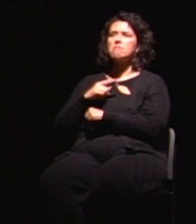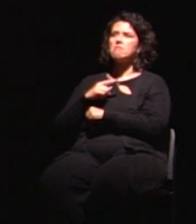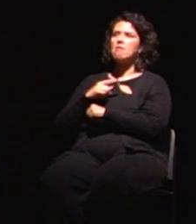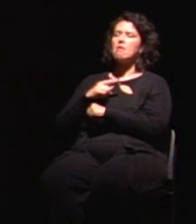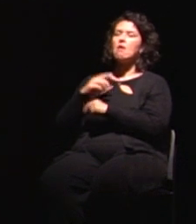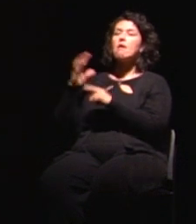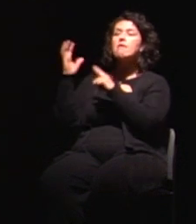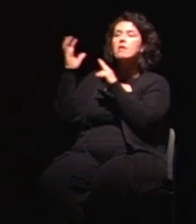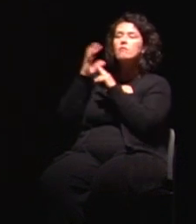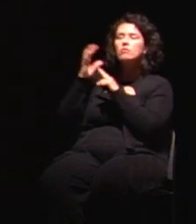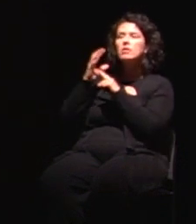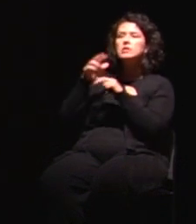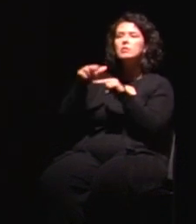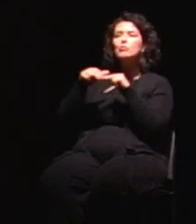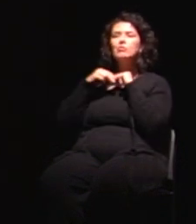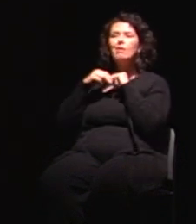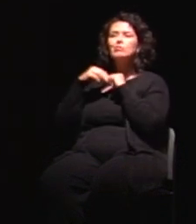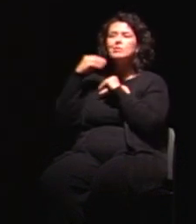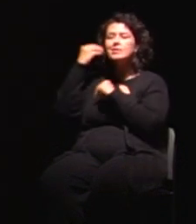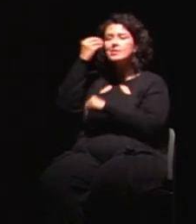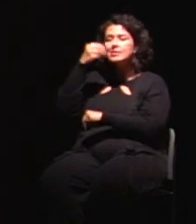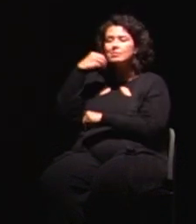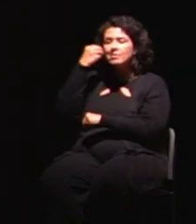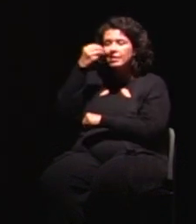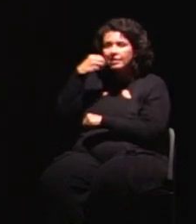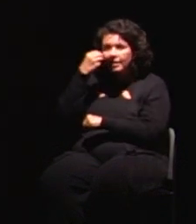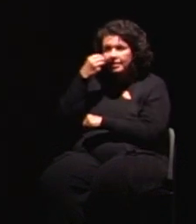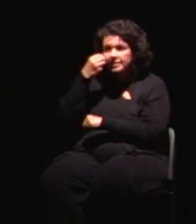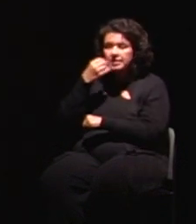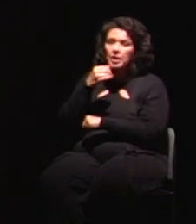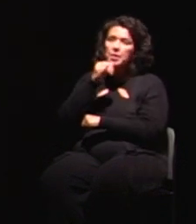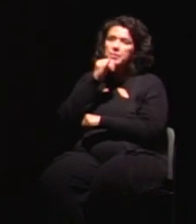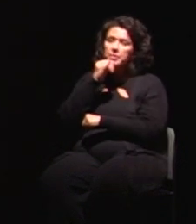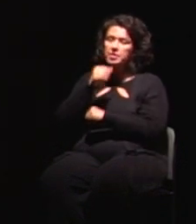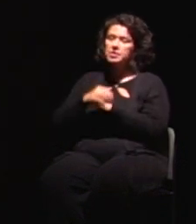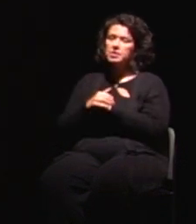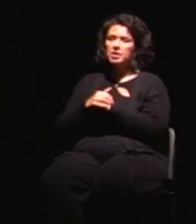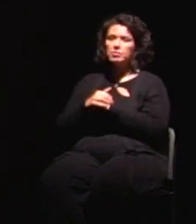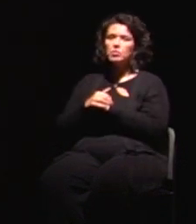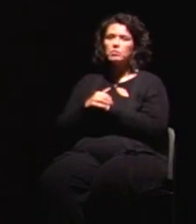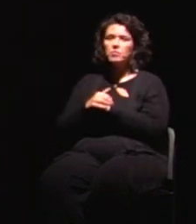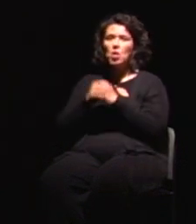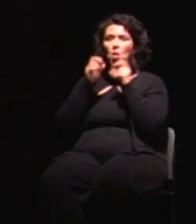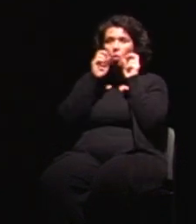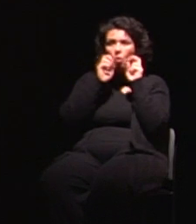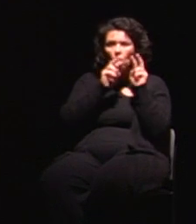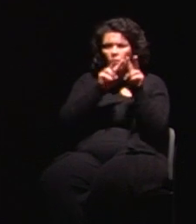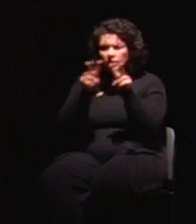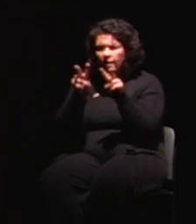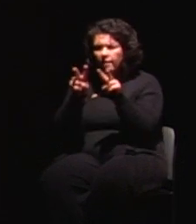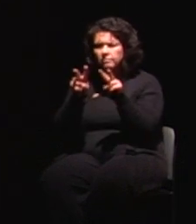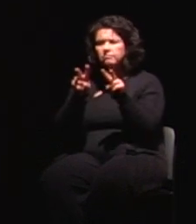por experiências como olhar e sentir o cotidiano,